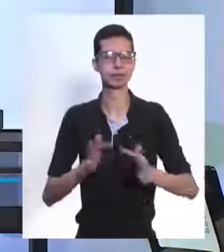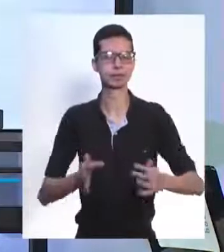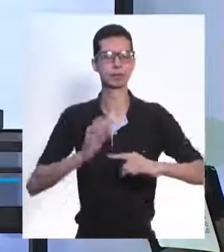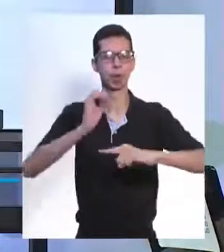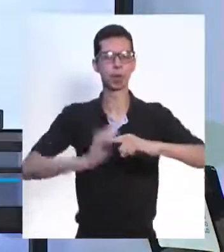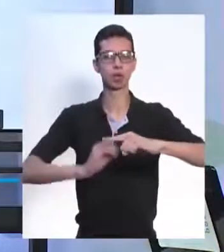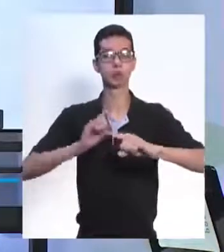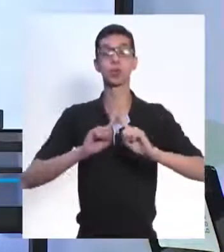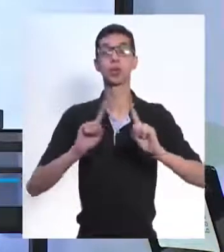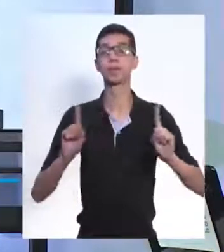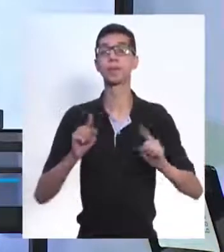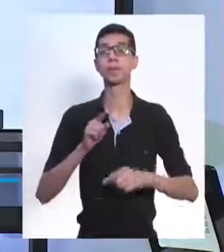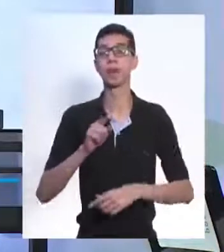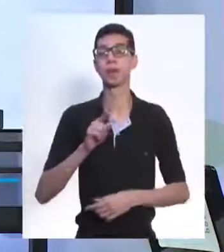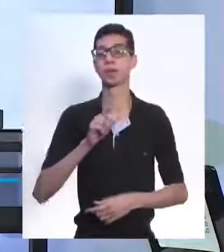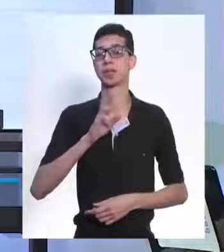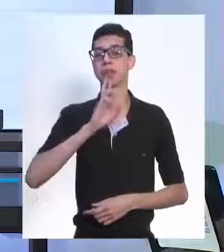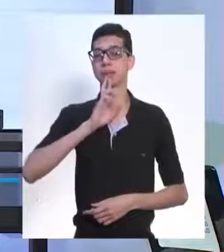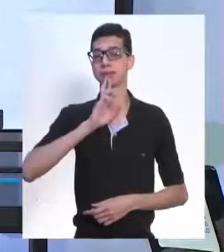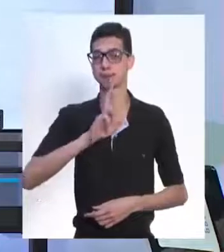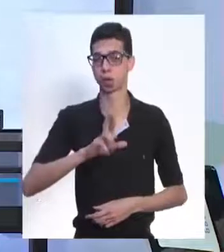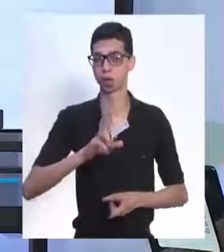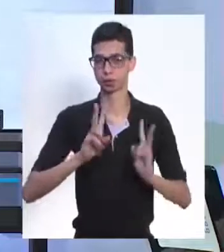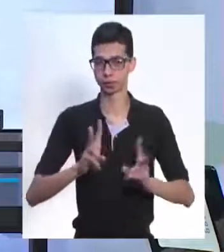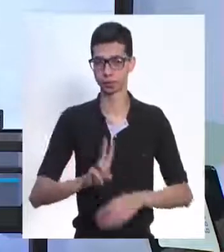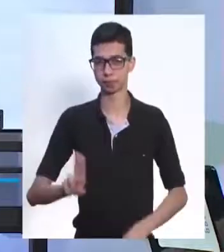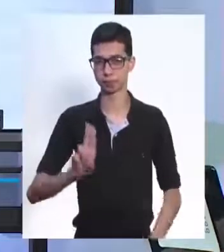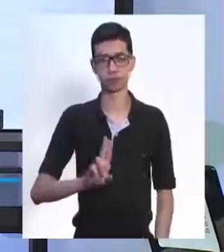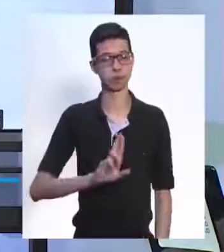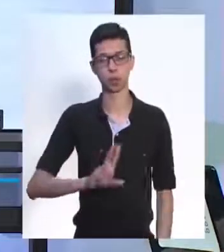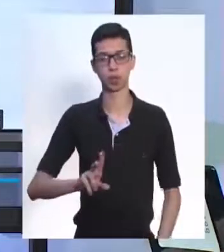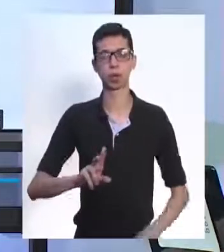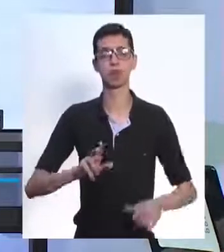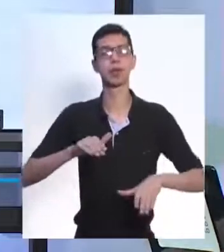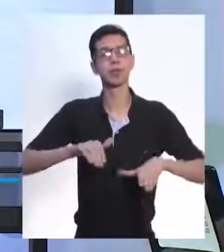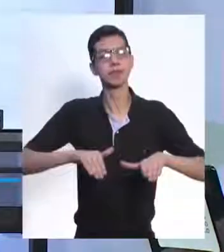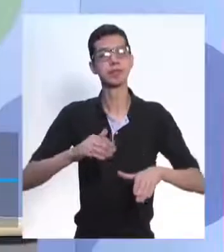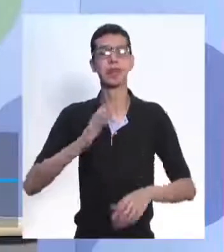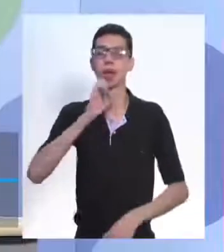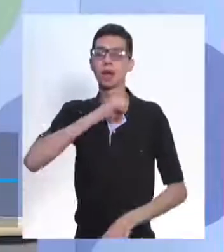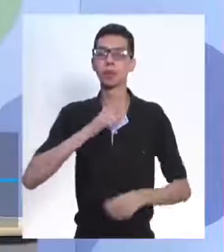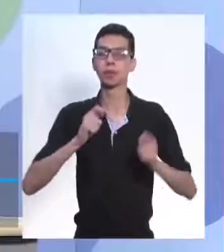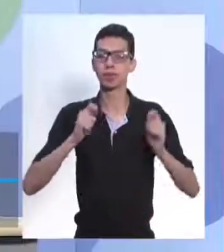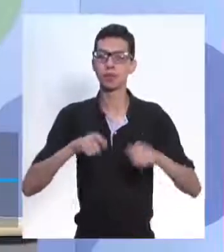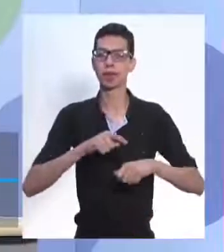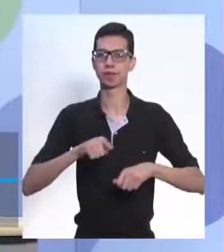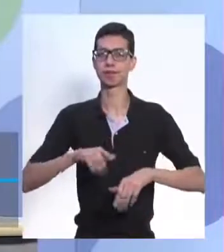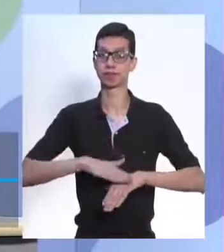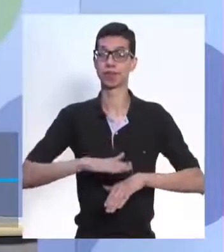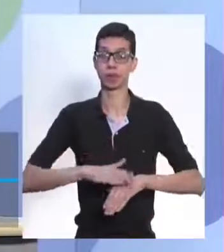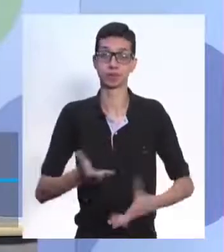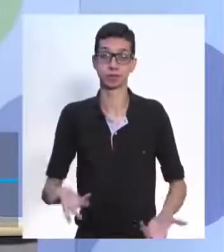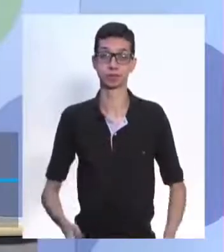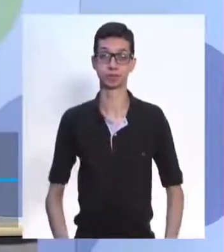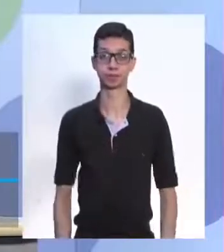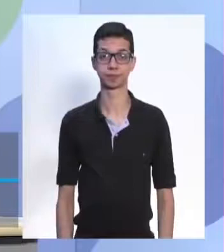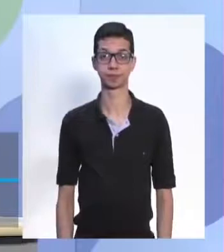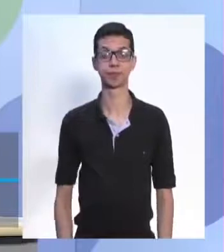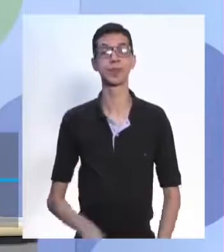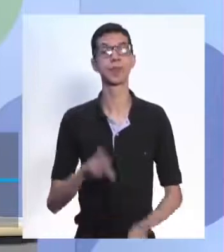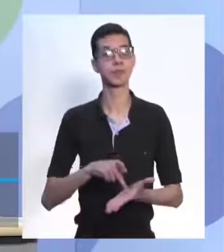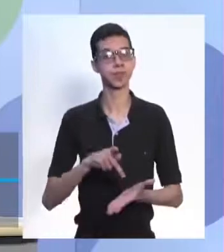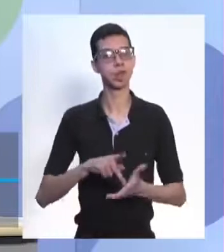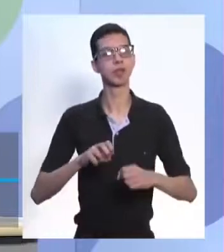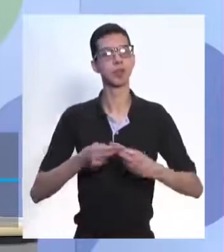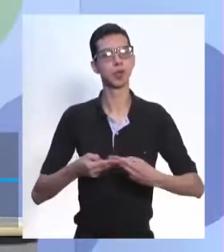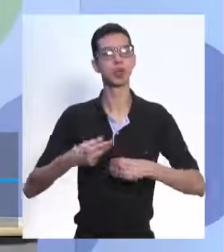seja sempre uma resposta. Mas é uma forma aí de vocês talvez fazerem mais rápido, né? Exatamente. É essa a ideia. É